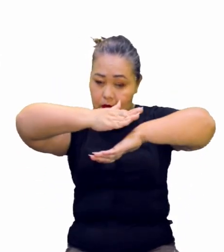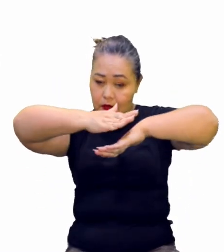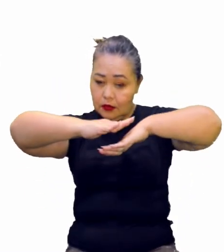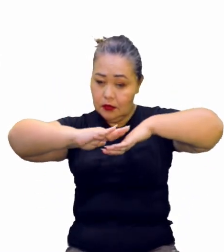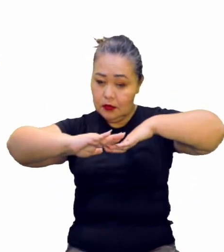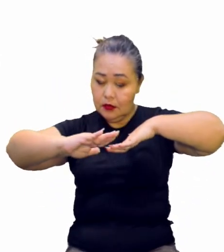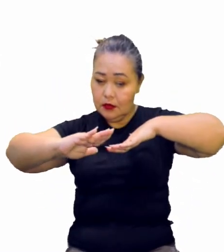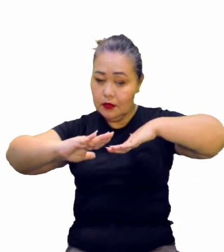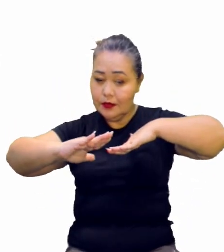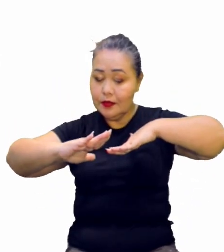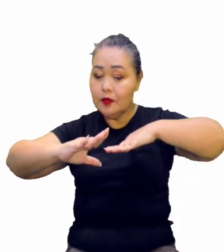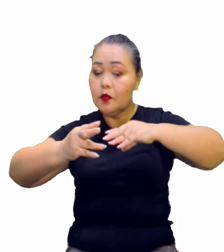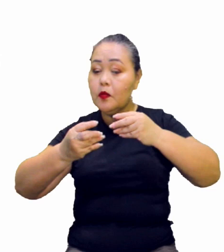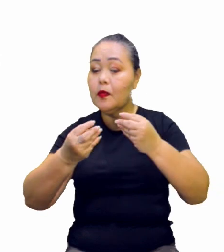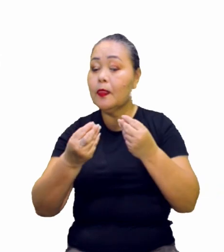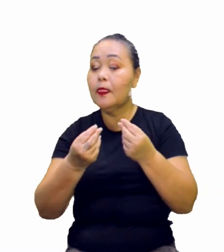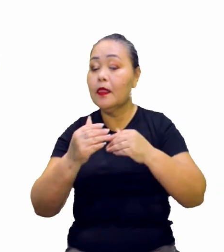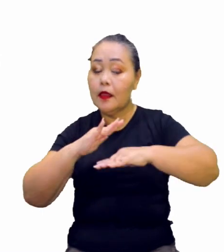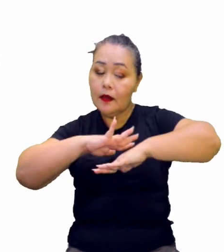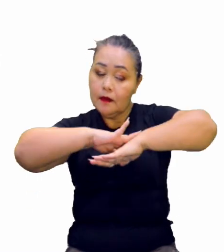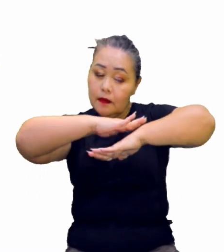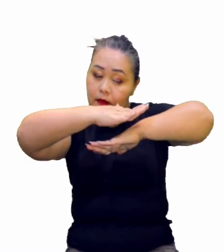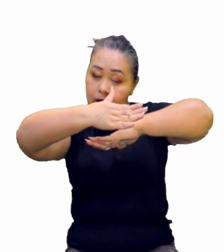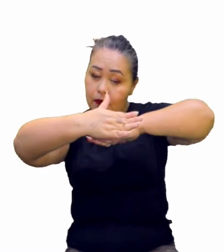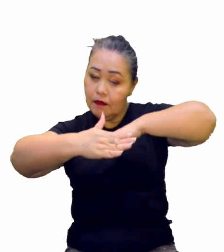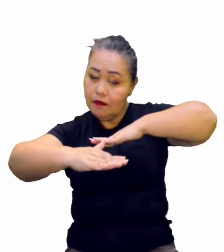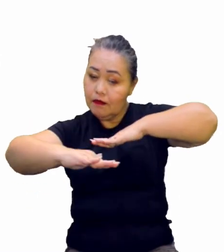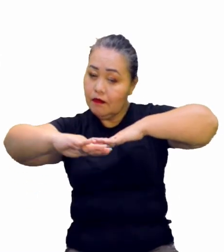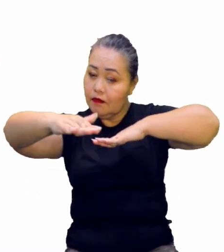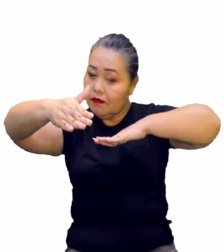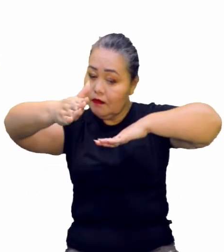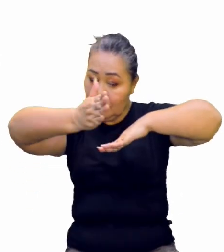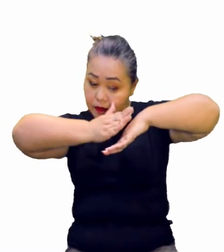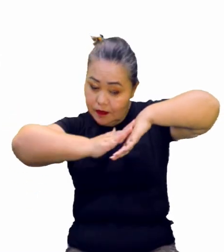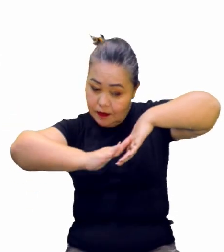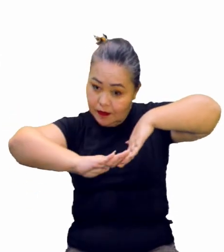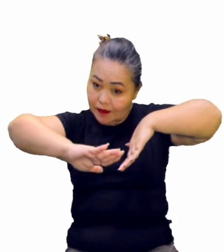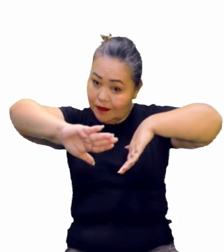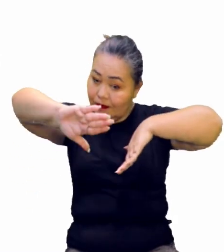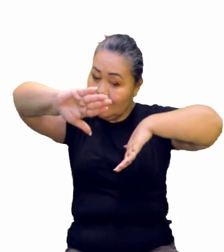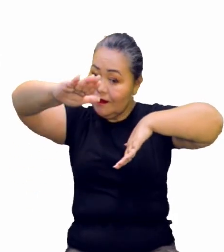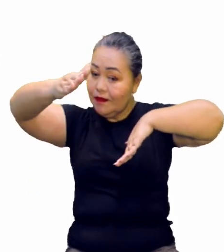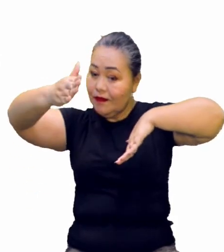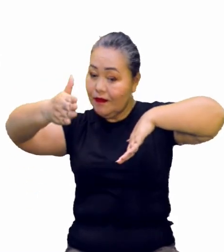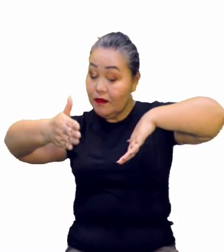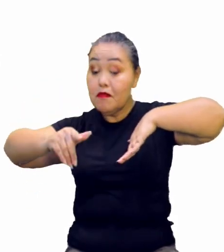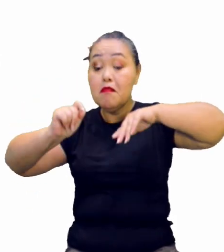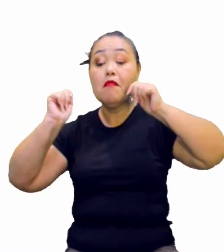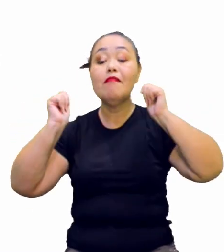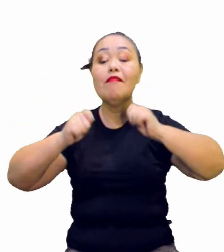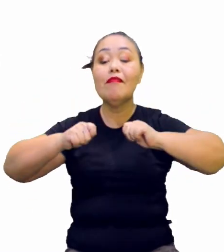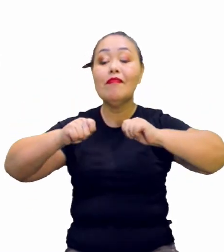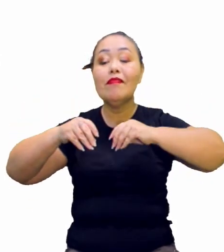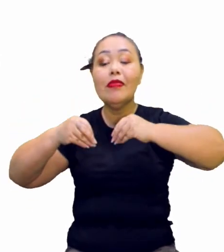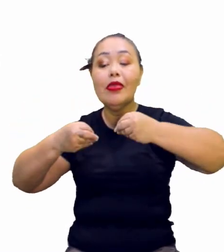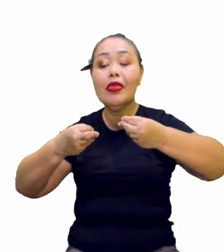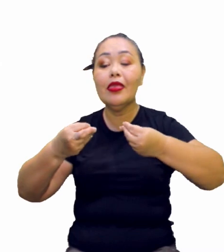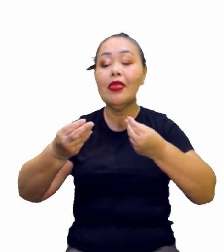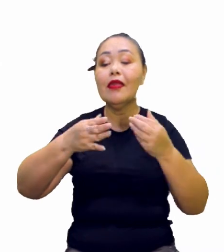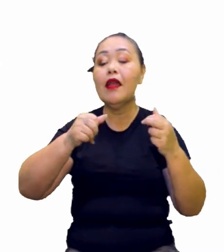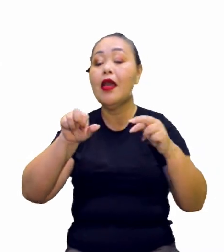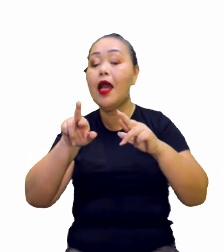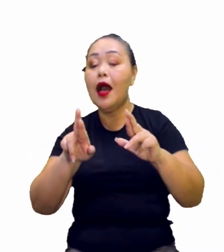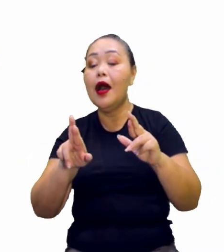um ambiente acidentado, onde tem morros, tem vales, que possibilitam determinados deslocamentos de massa de